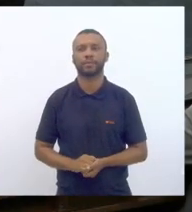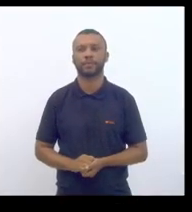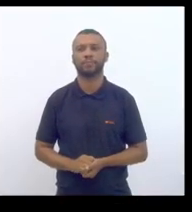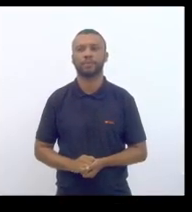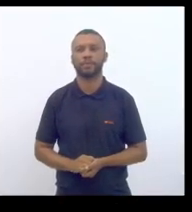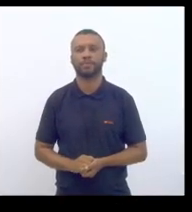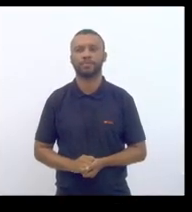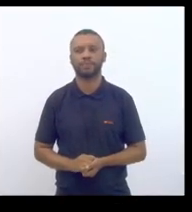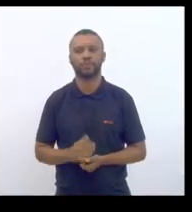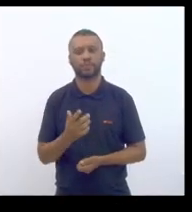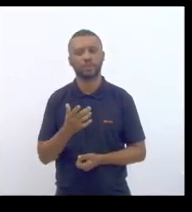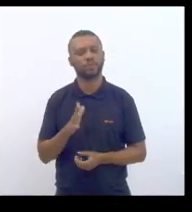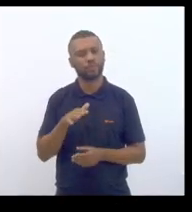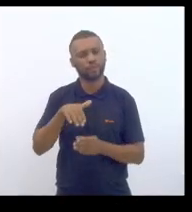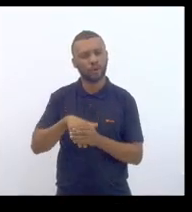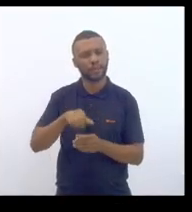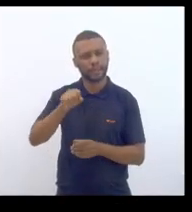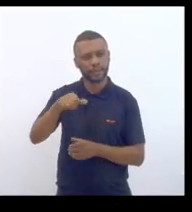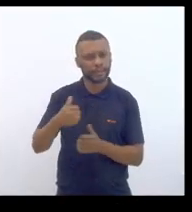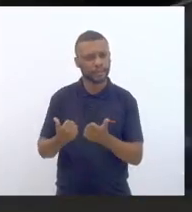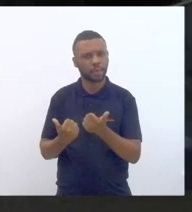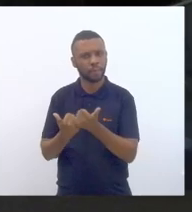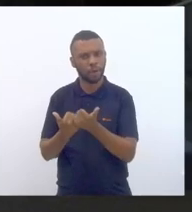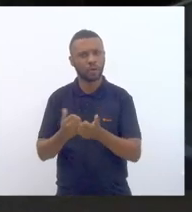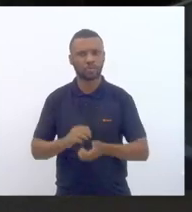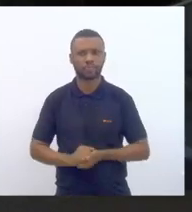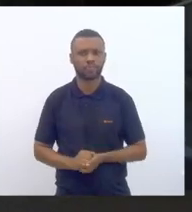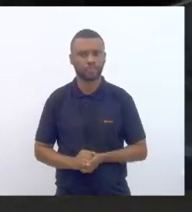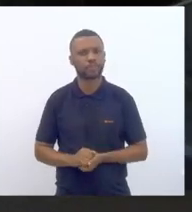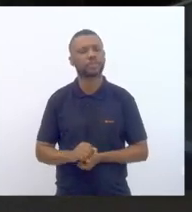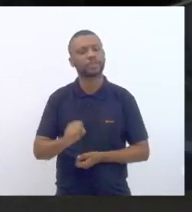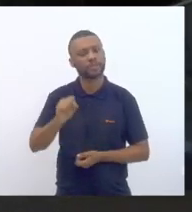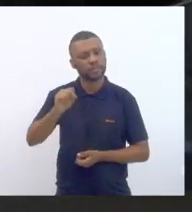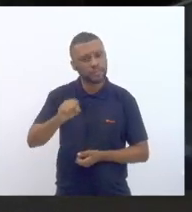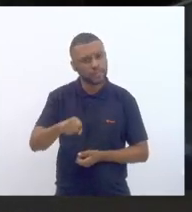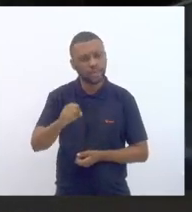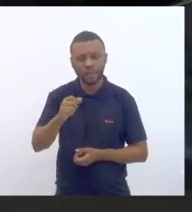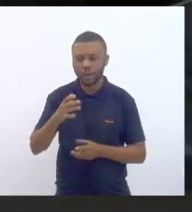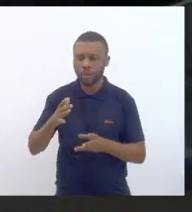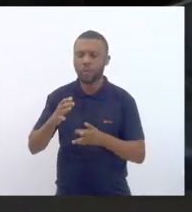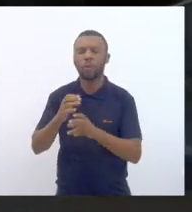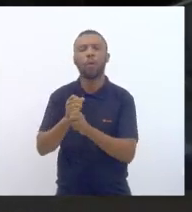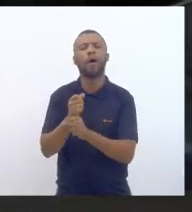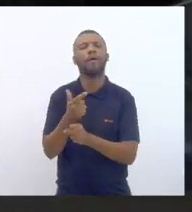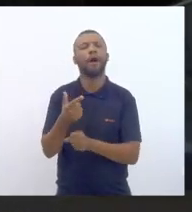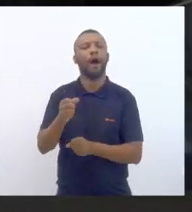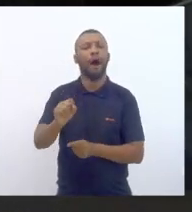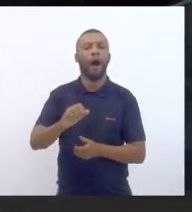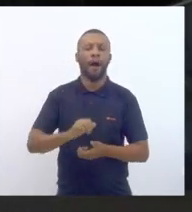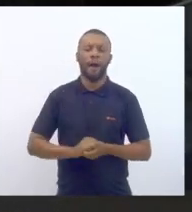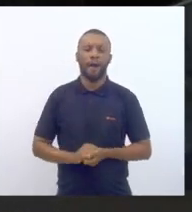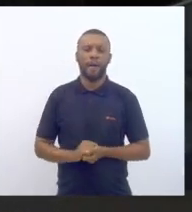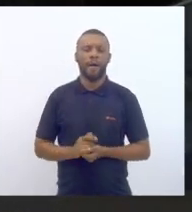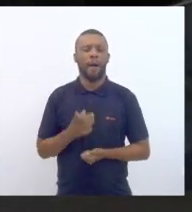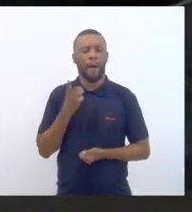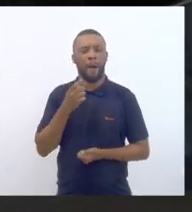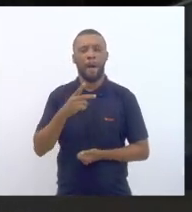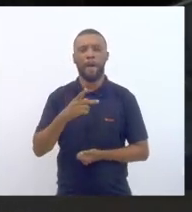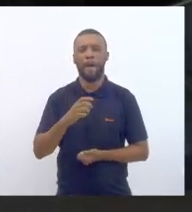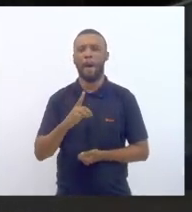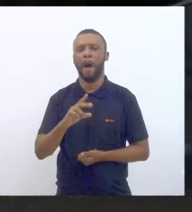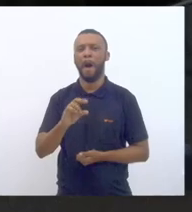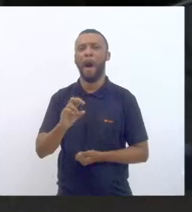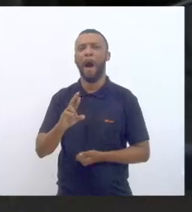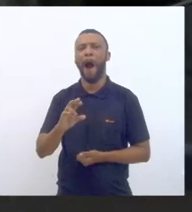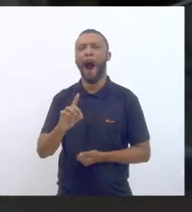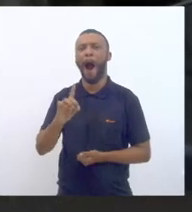Meu voto é sim. Noel de Carvalho, sim, 28. Deputado Pedro Ricardo.